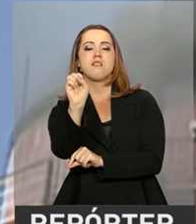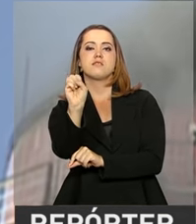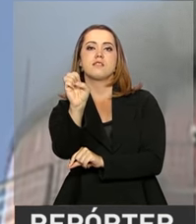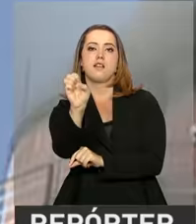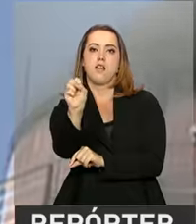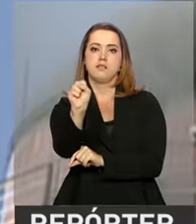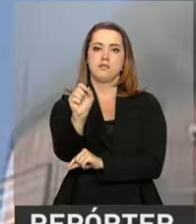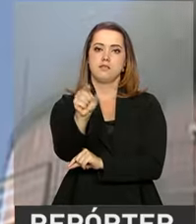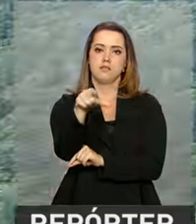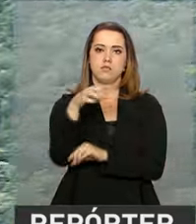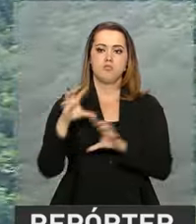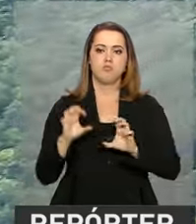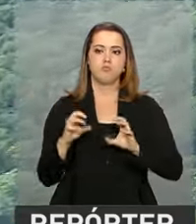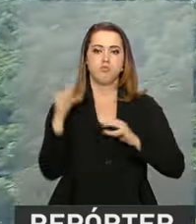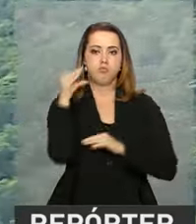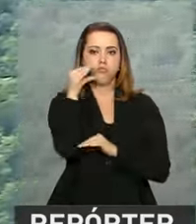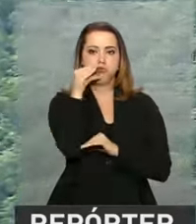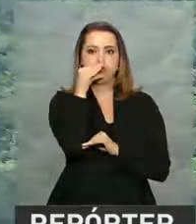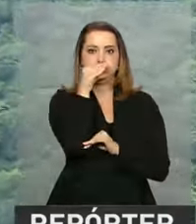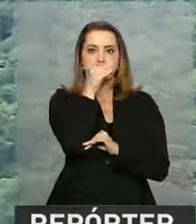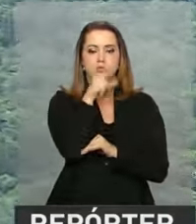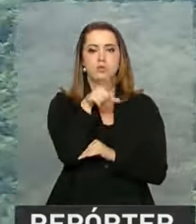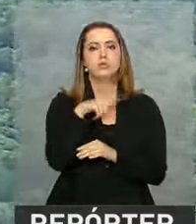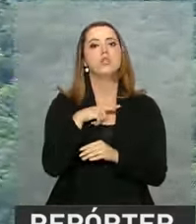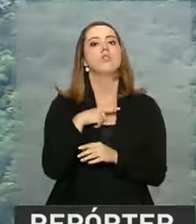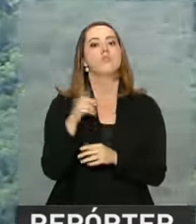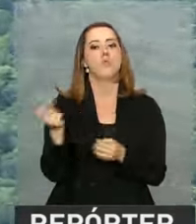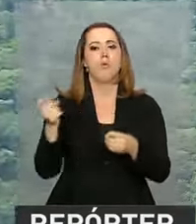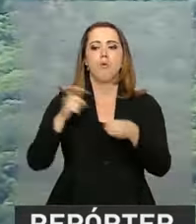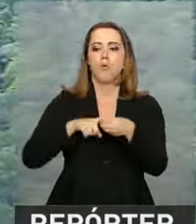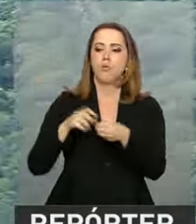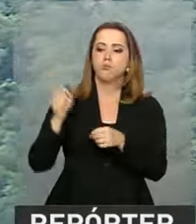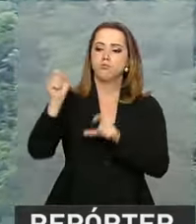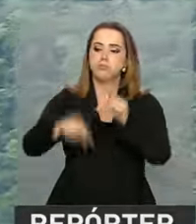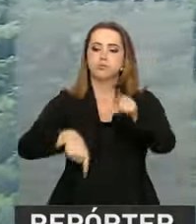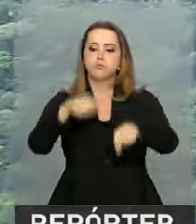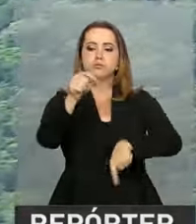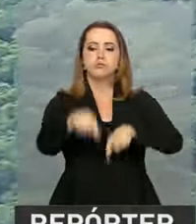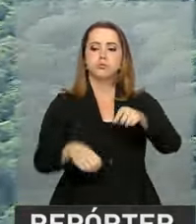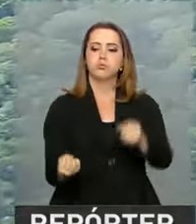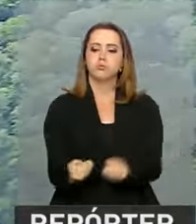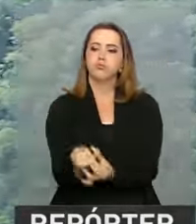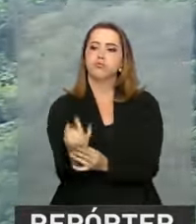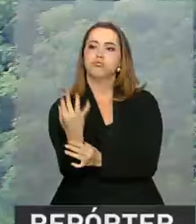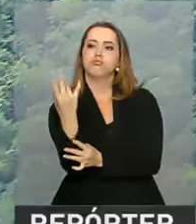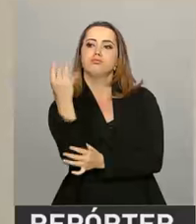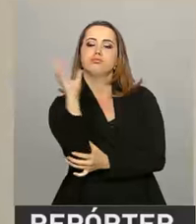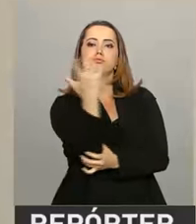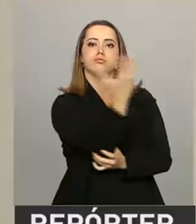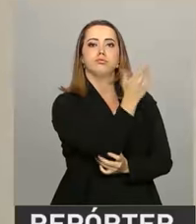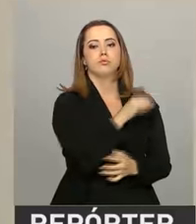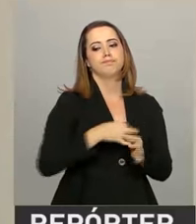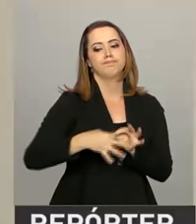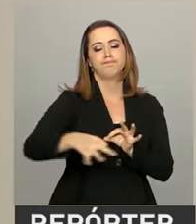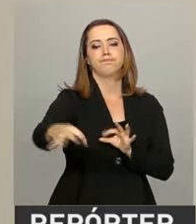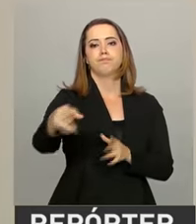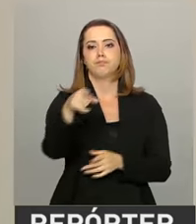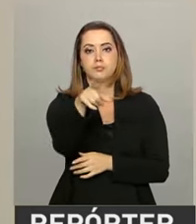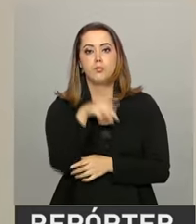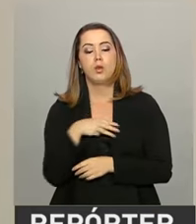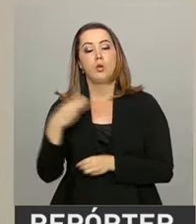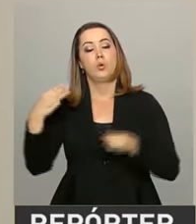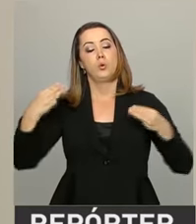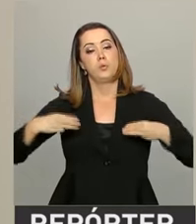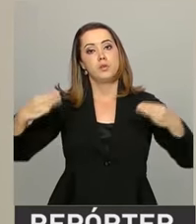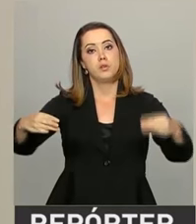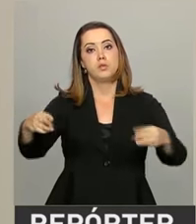até 2025 e recuperar milhões de hectares de florestas e pastagens degradadas. O ministro do Meio Ambiente,